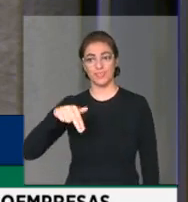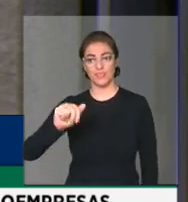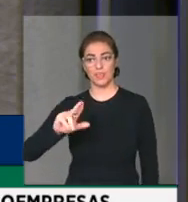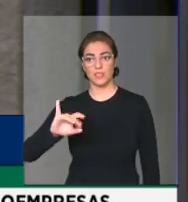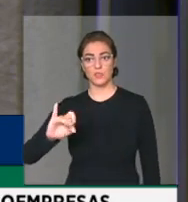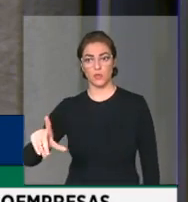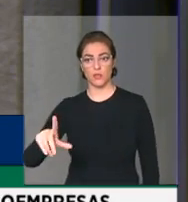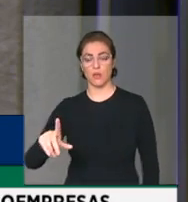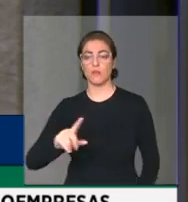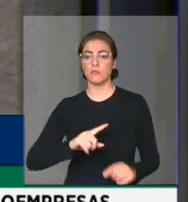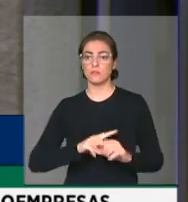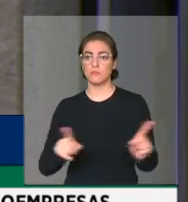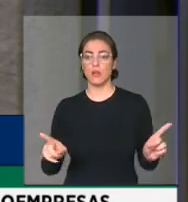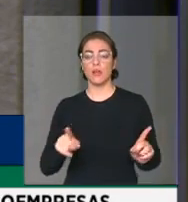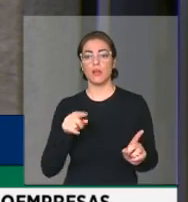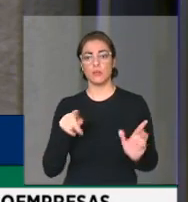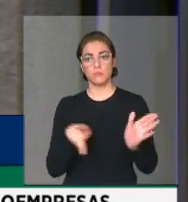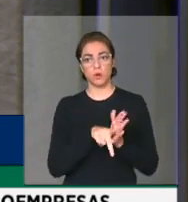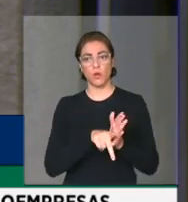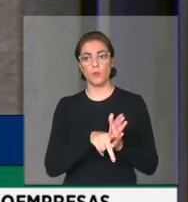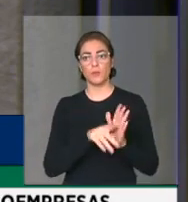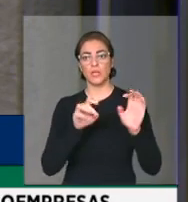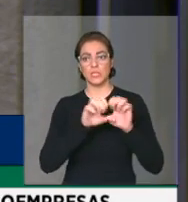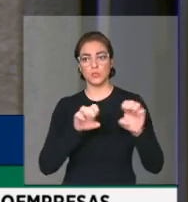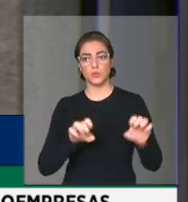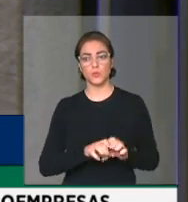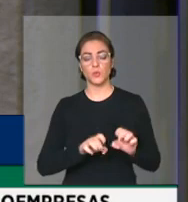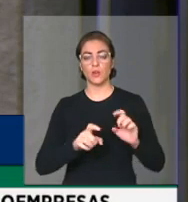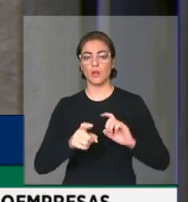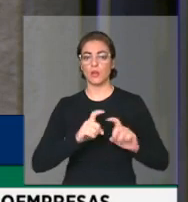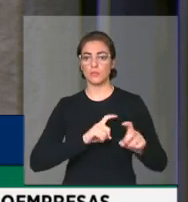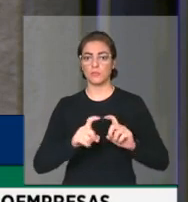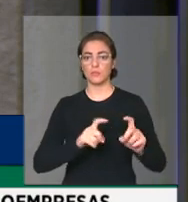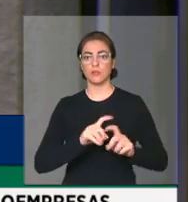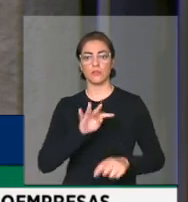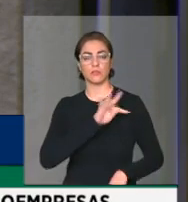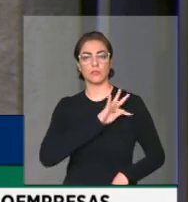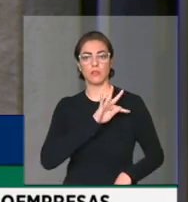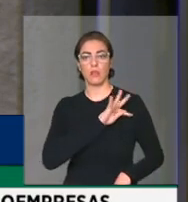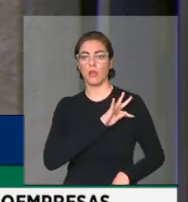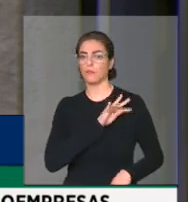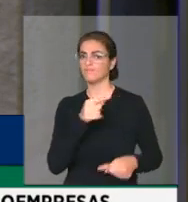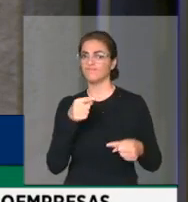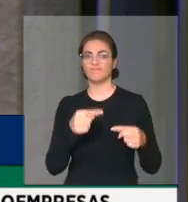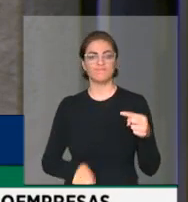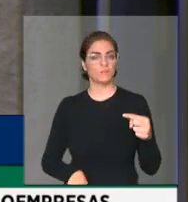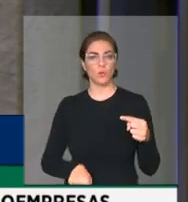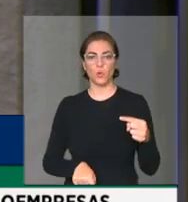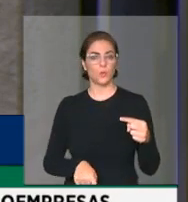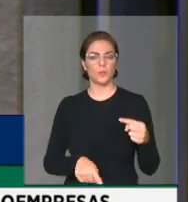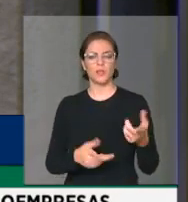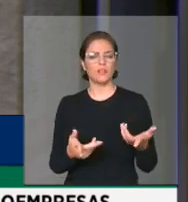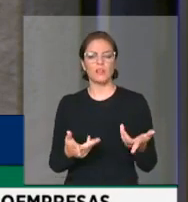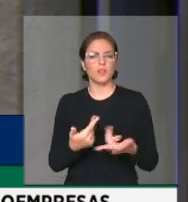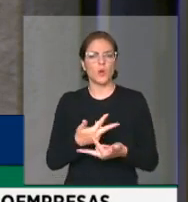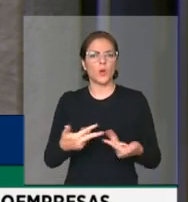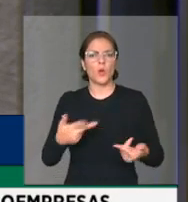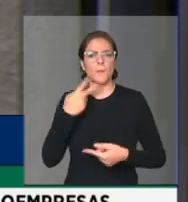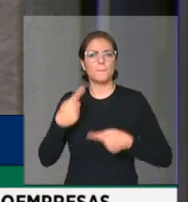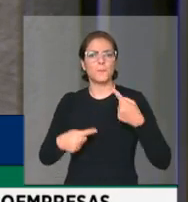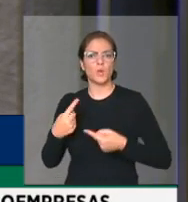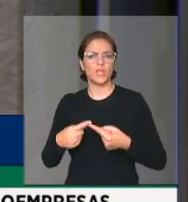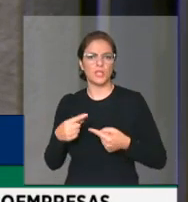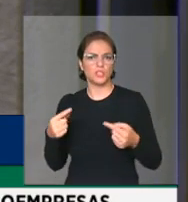cujas competências e estruturas técnica e administrativa não se destinam precisamente a rodar políticas públicas